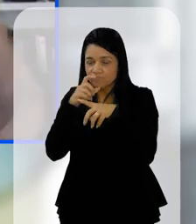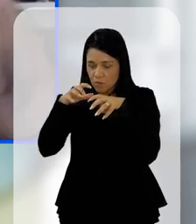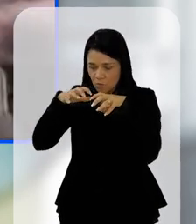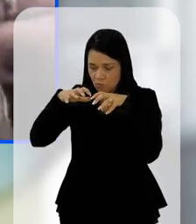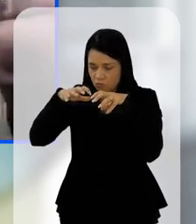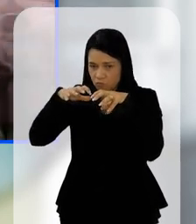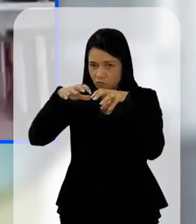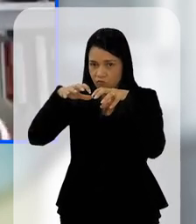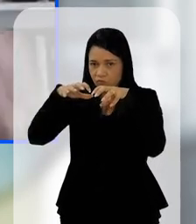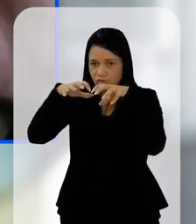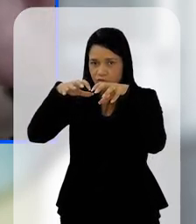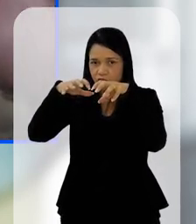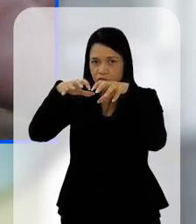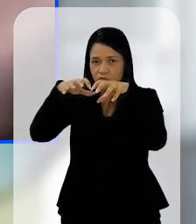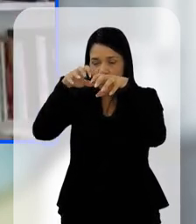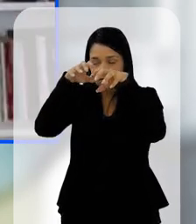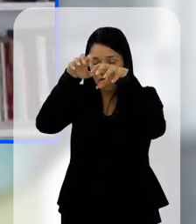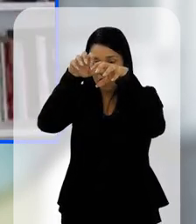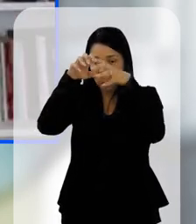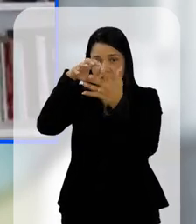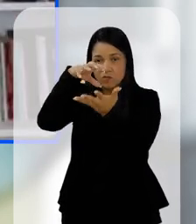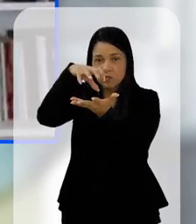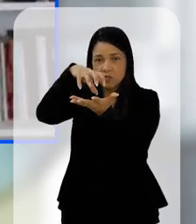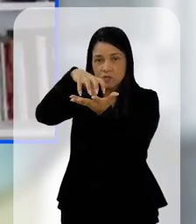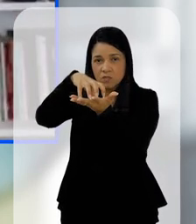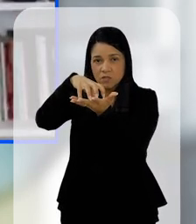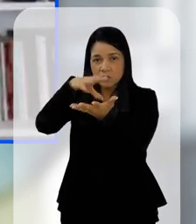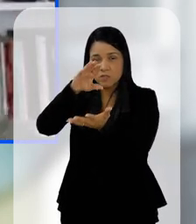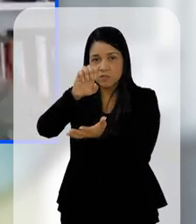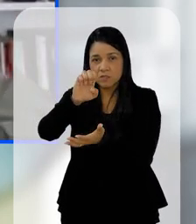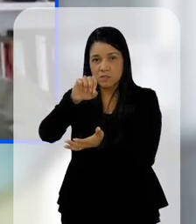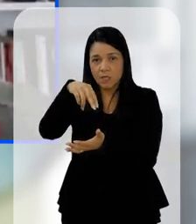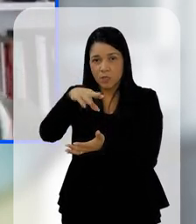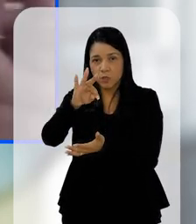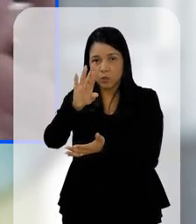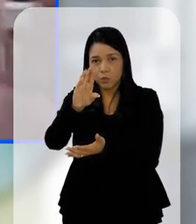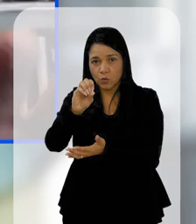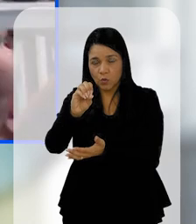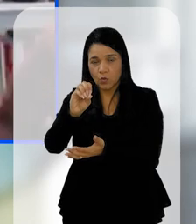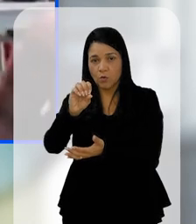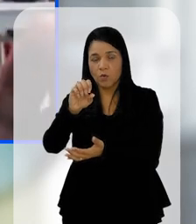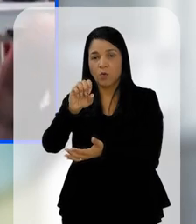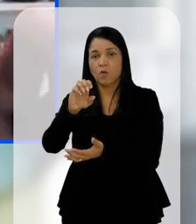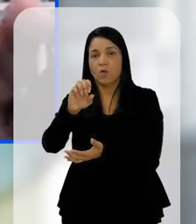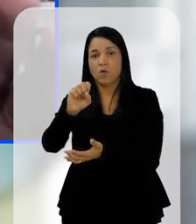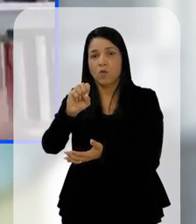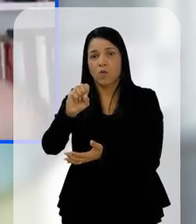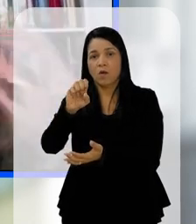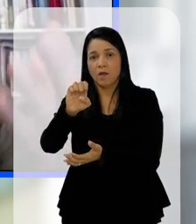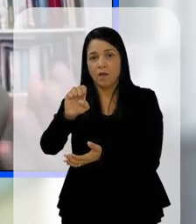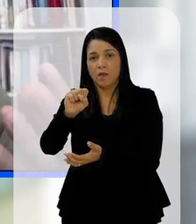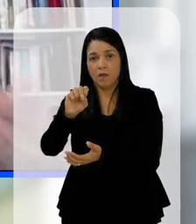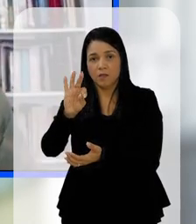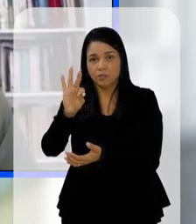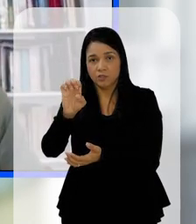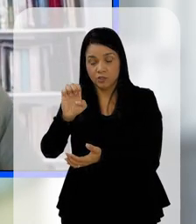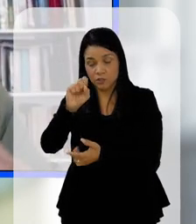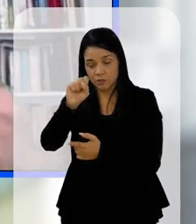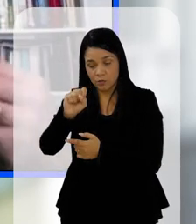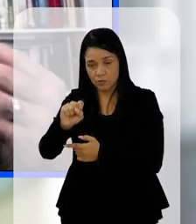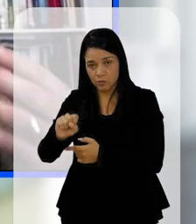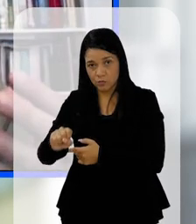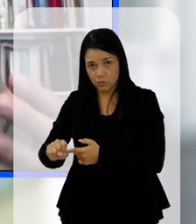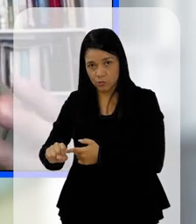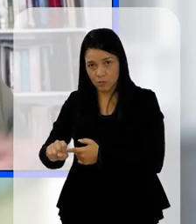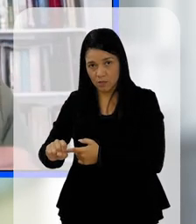fria avança e leva, empurra isso para o centro-oeste e para o sudeste. Este é o normal de tudo. O problema é que